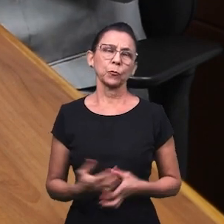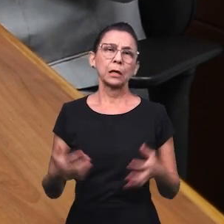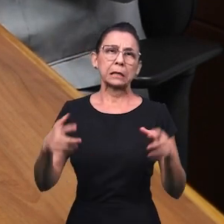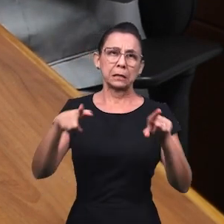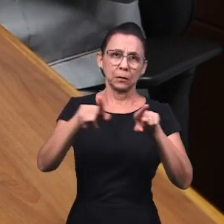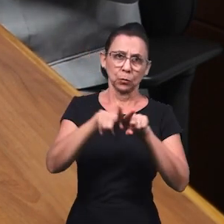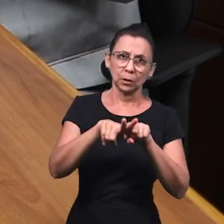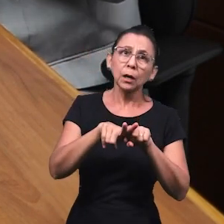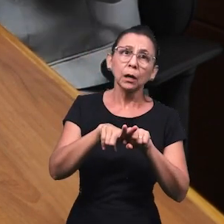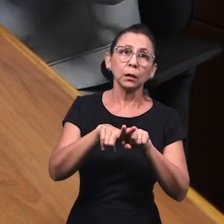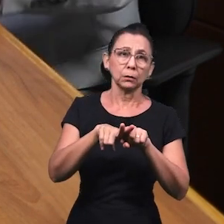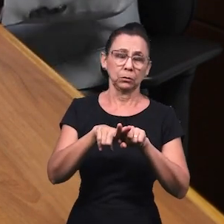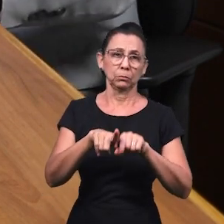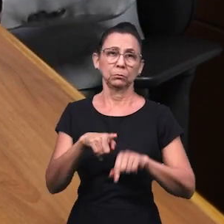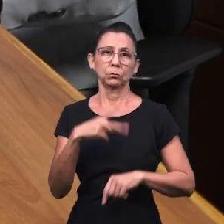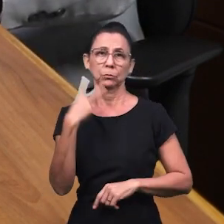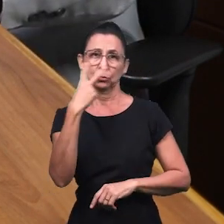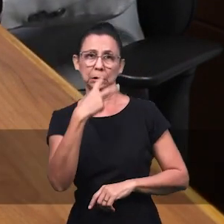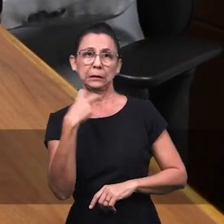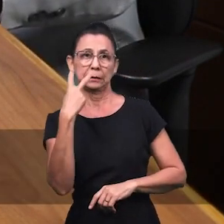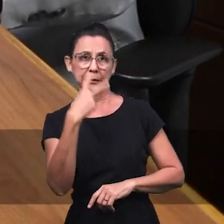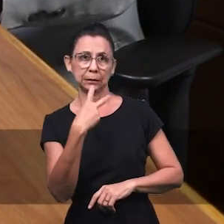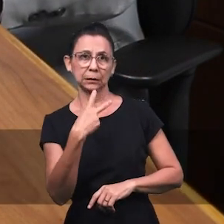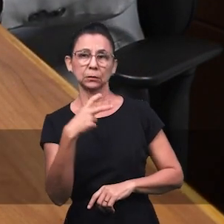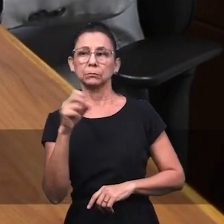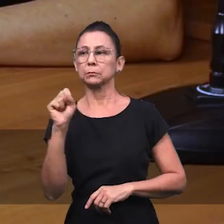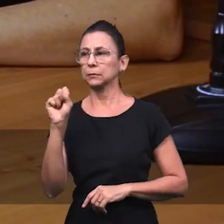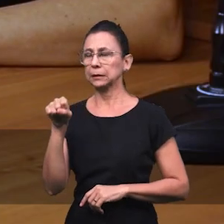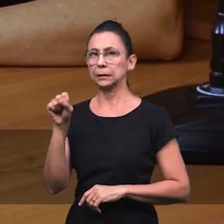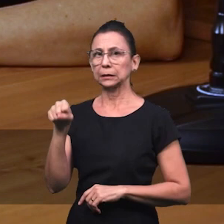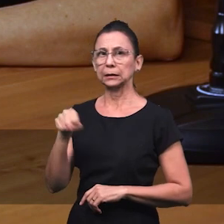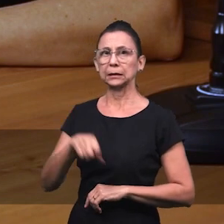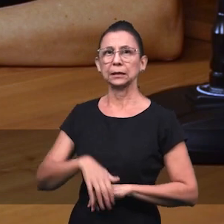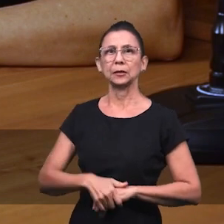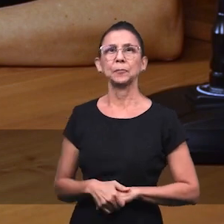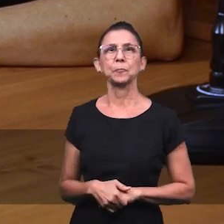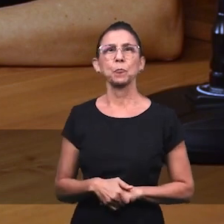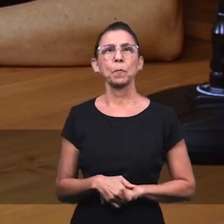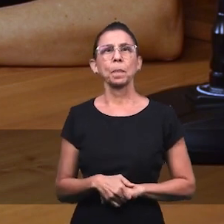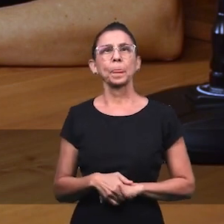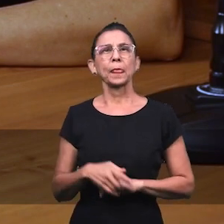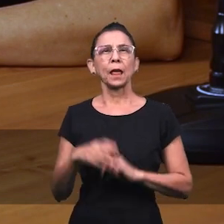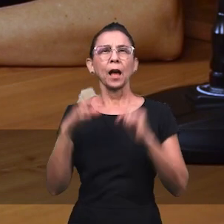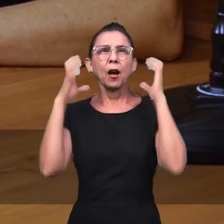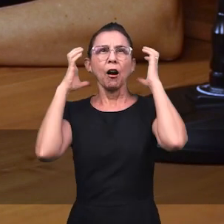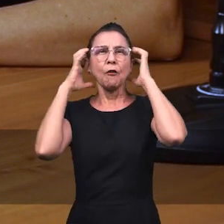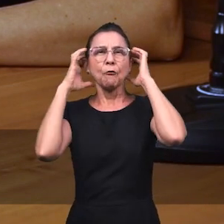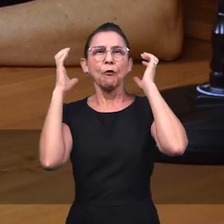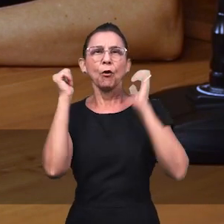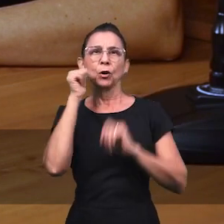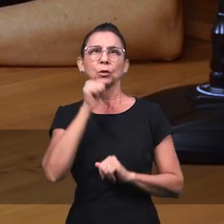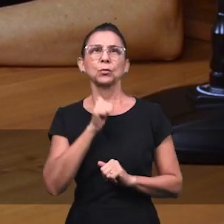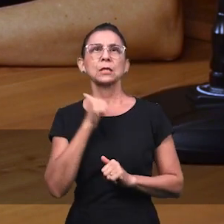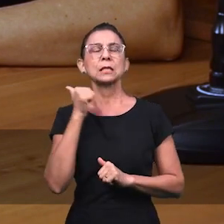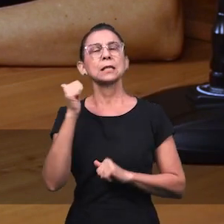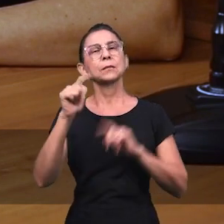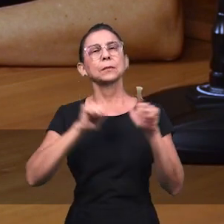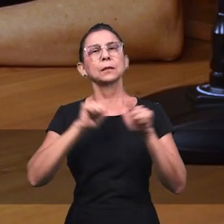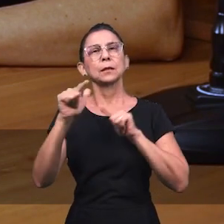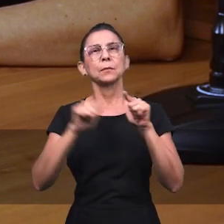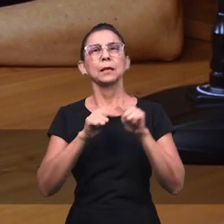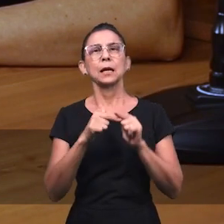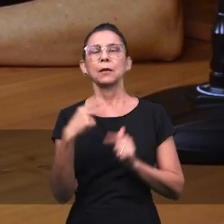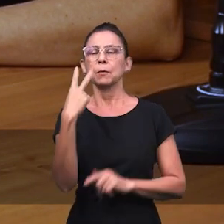de aprendizado da oralização? Sim, e a fonoaudióloga sempre trabalhava para a